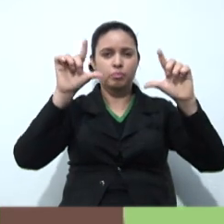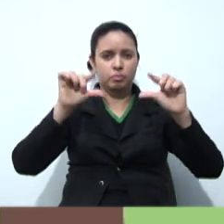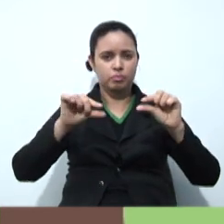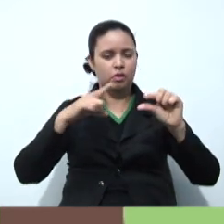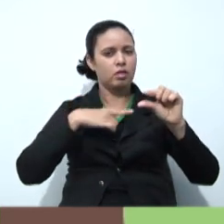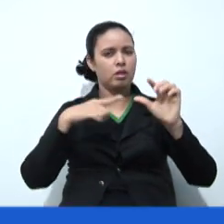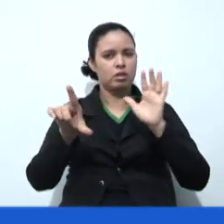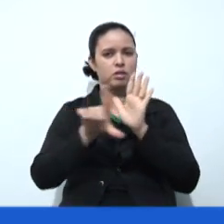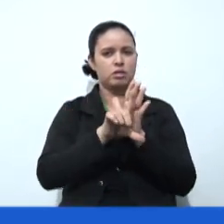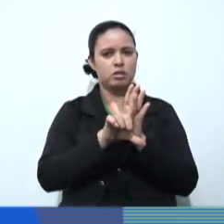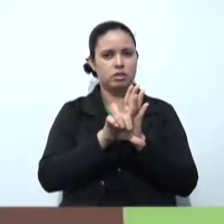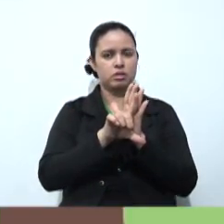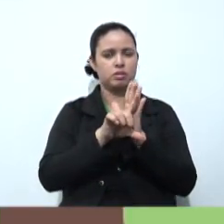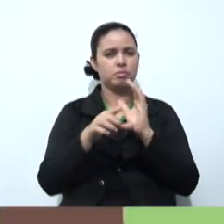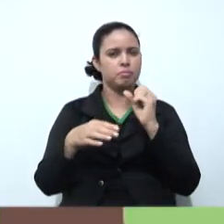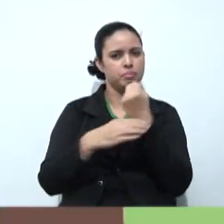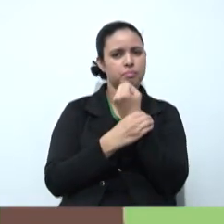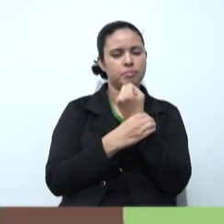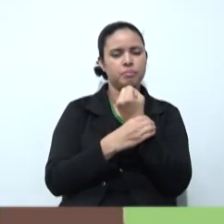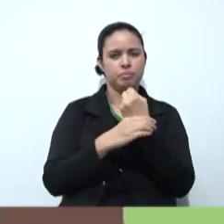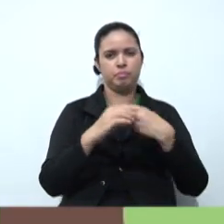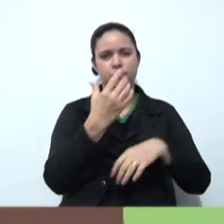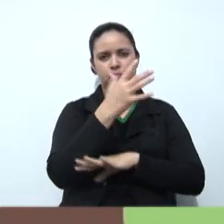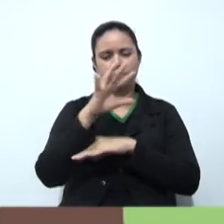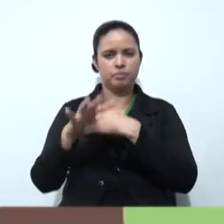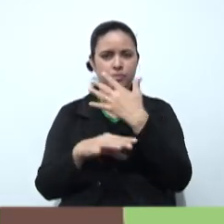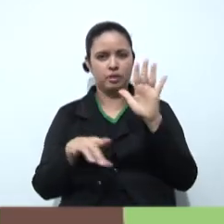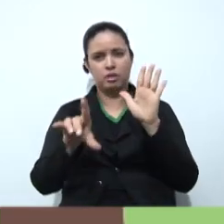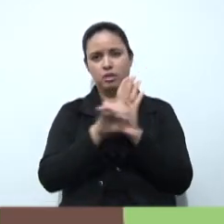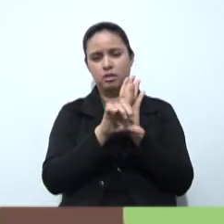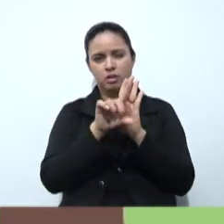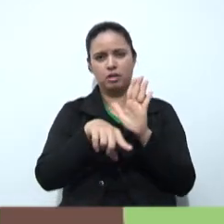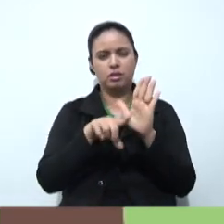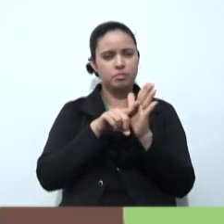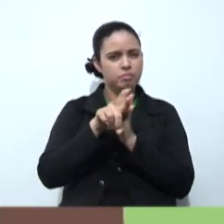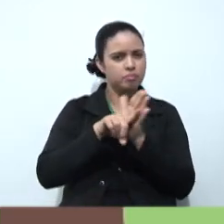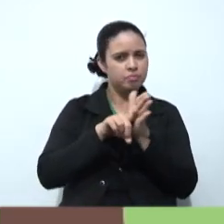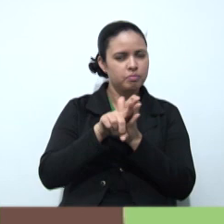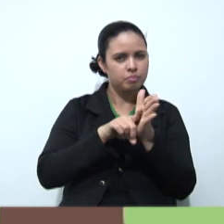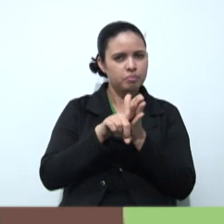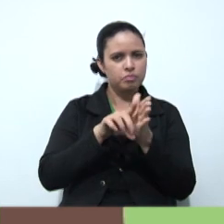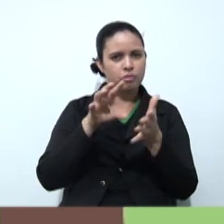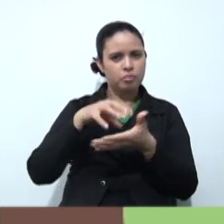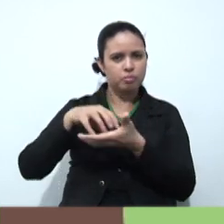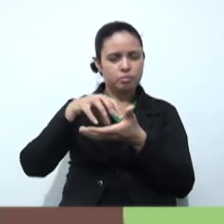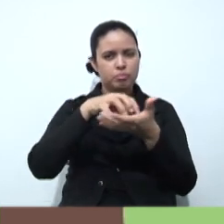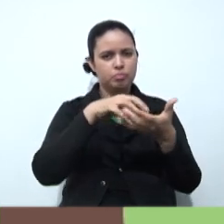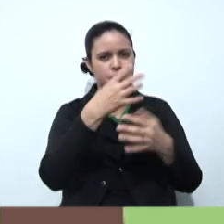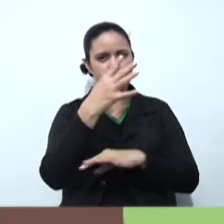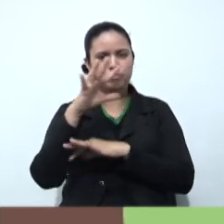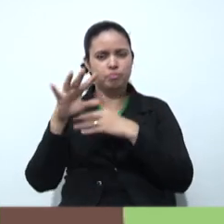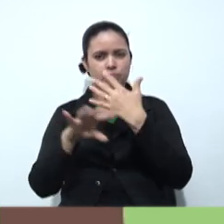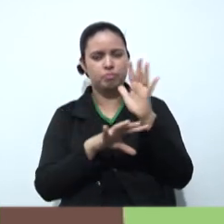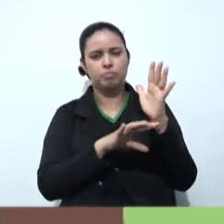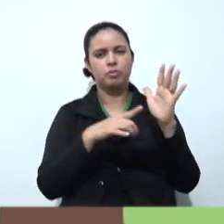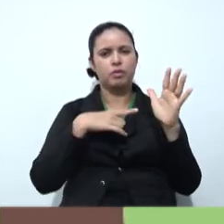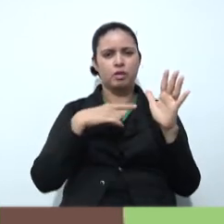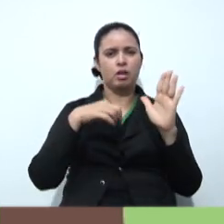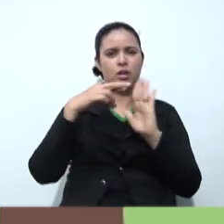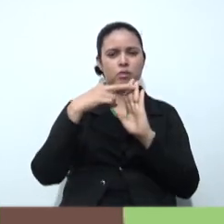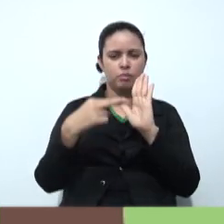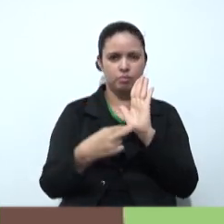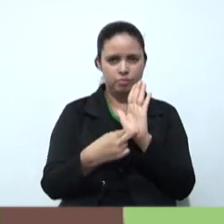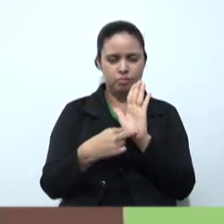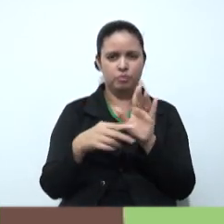de Preservação Ambiental. Essas leis são fiscalizadas por órgãos ambientais e definem regulamentações